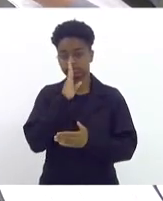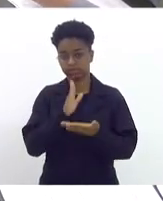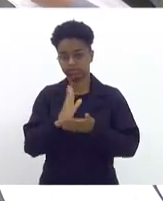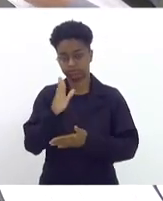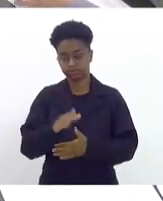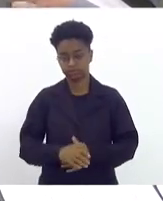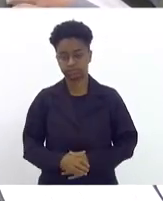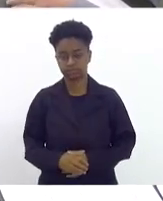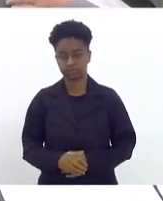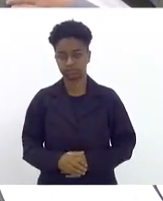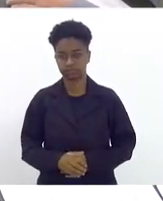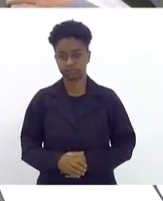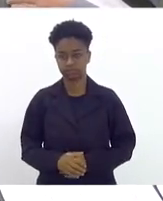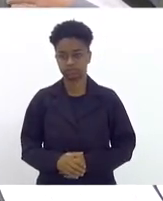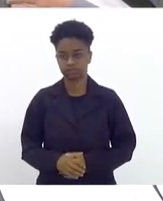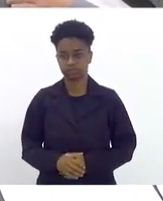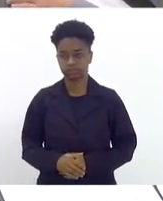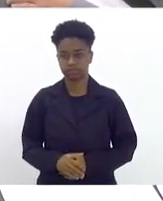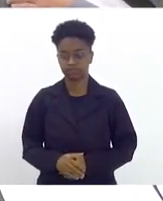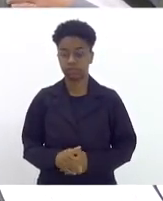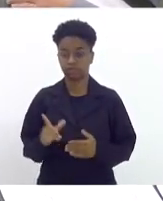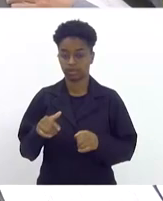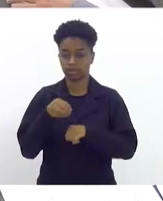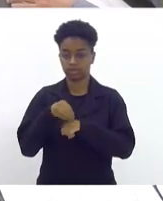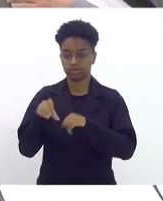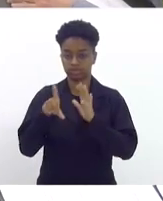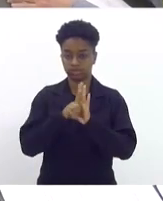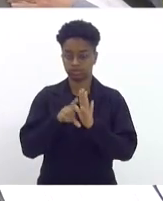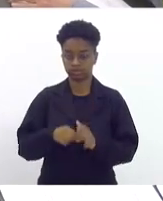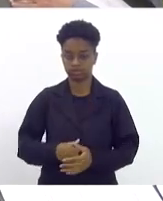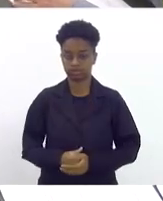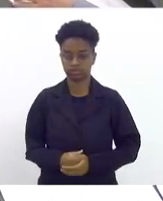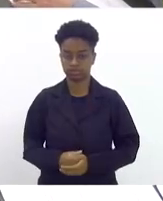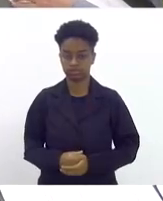estão aprovado a indicação Legislativa